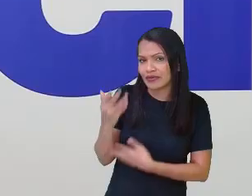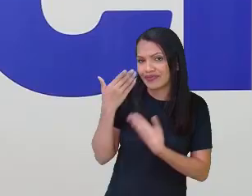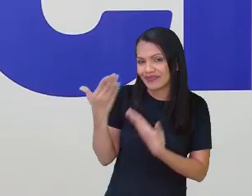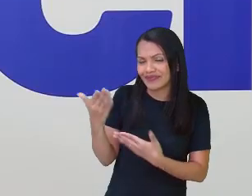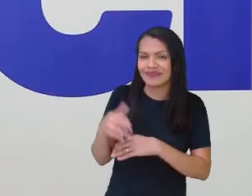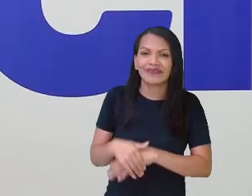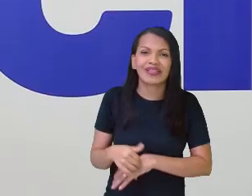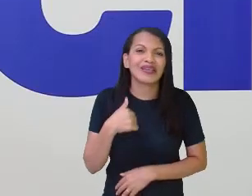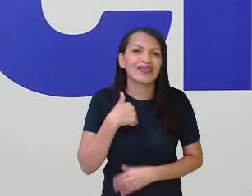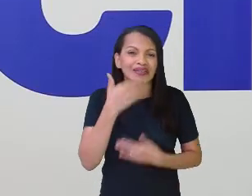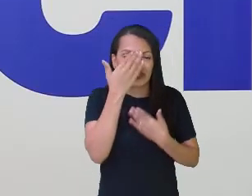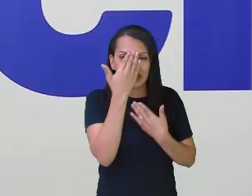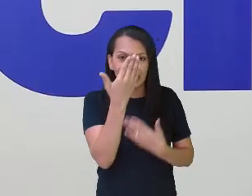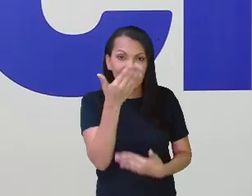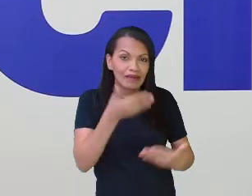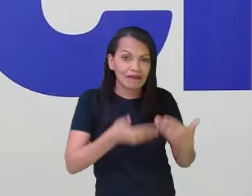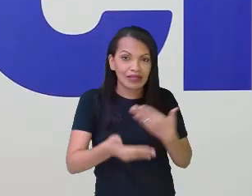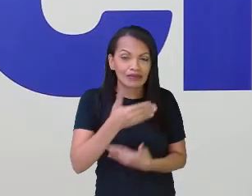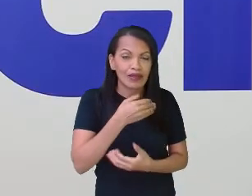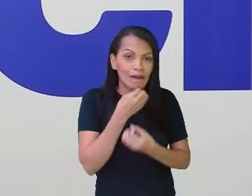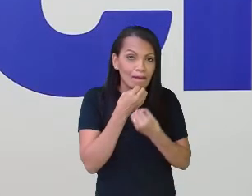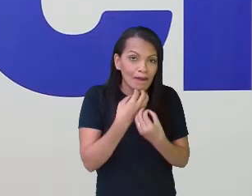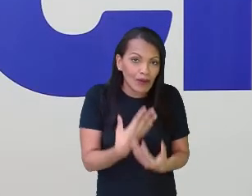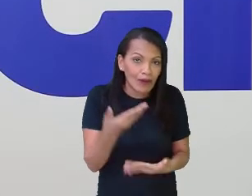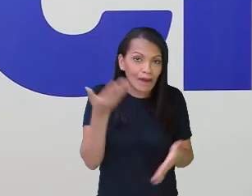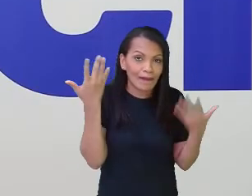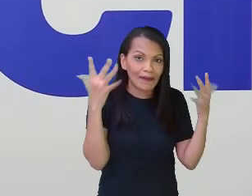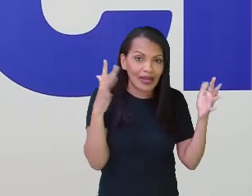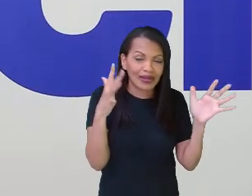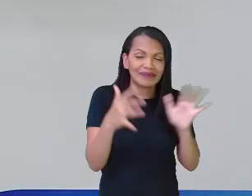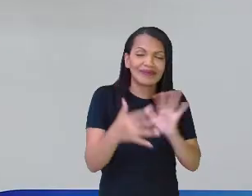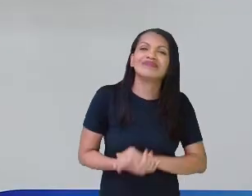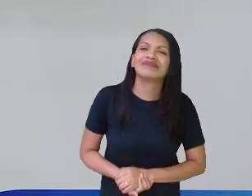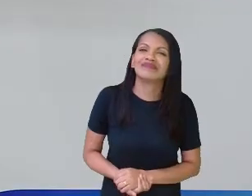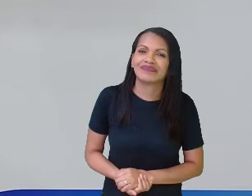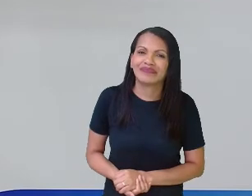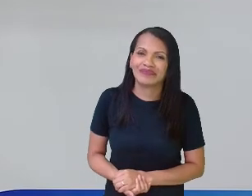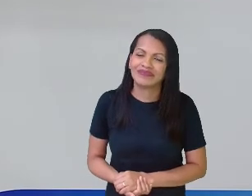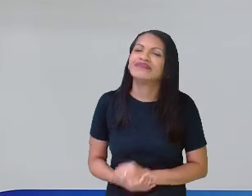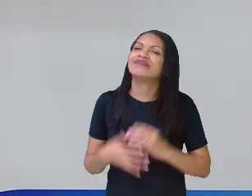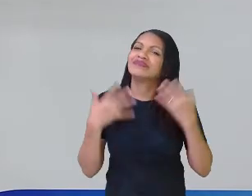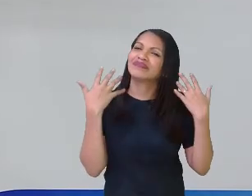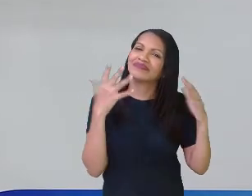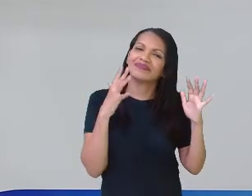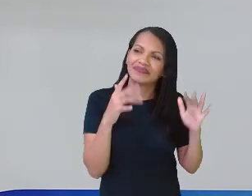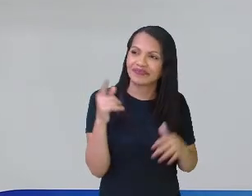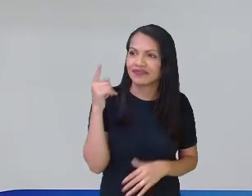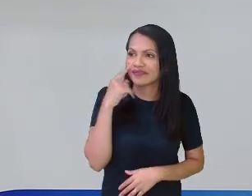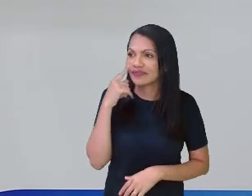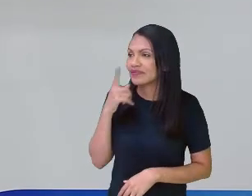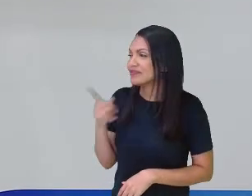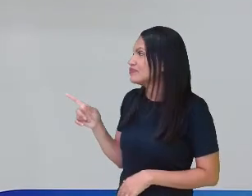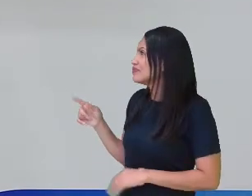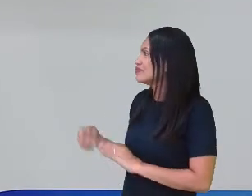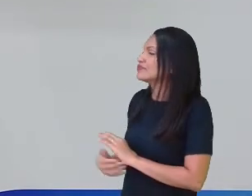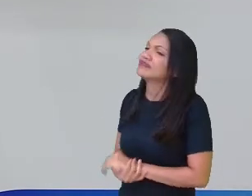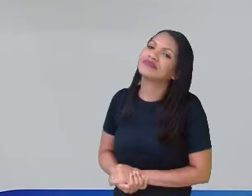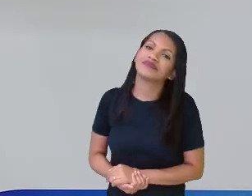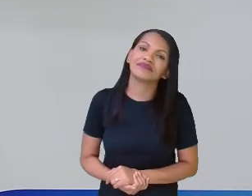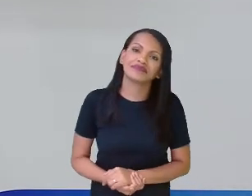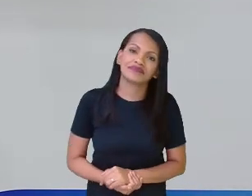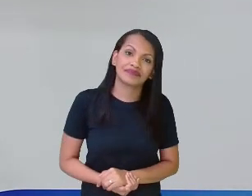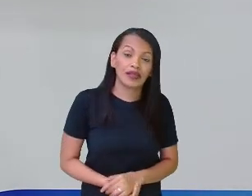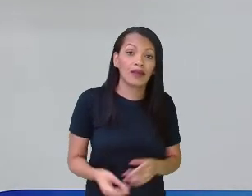que agradeço e a participação hoje muito boa, viu, pessoal? Parabéns. Isso, muito bem. Deixa eu colocar meu slide de